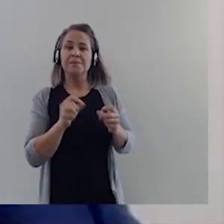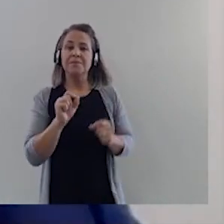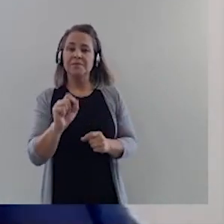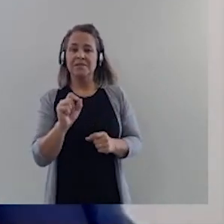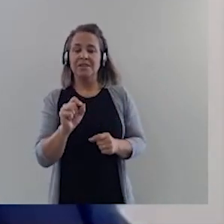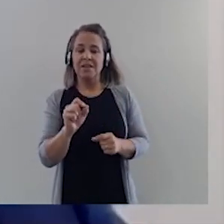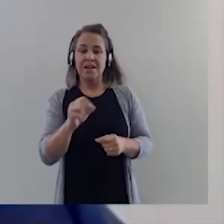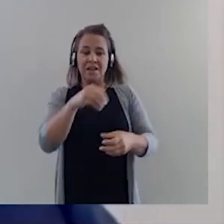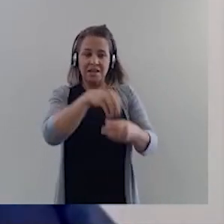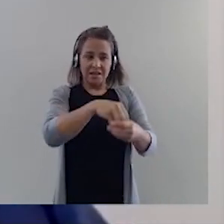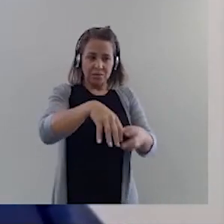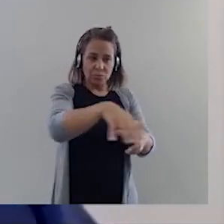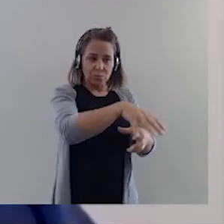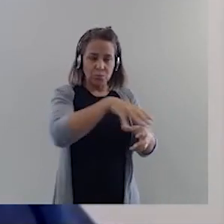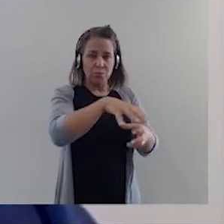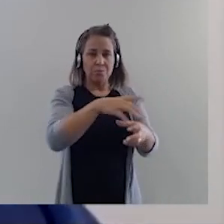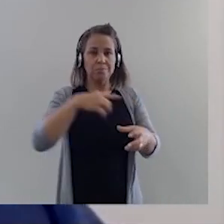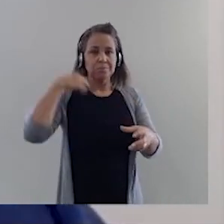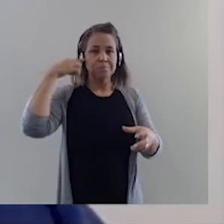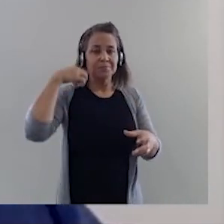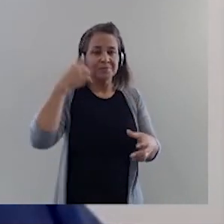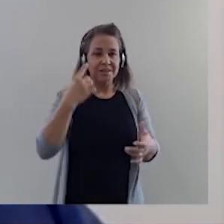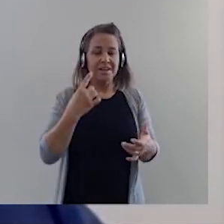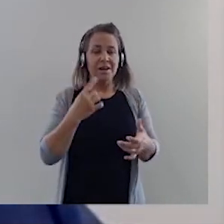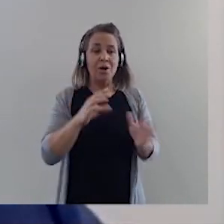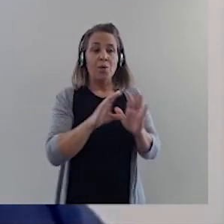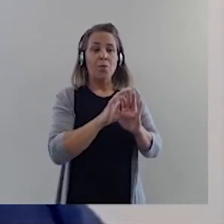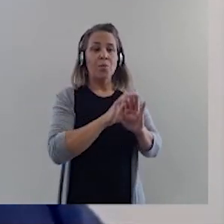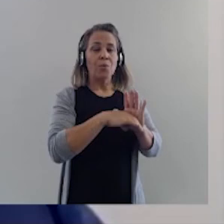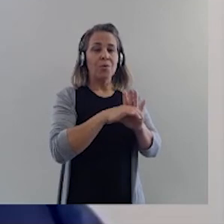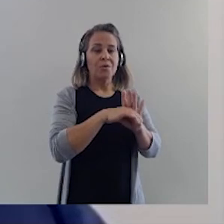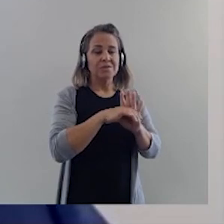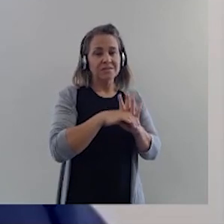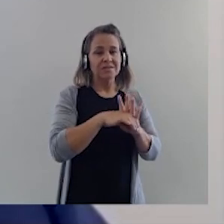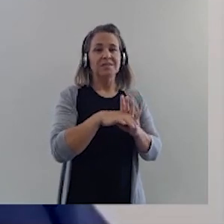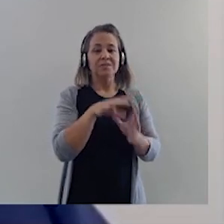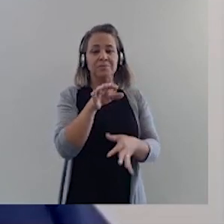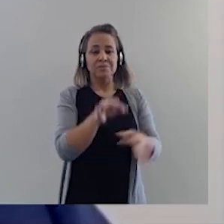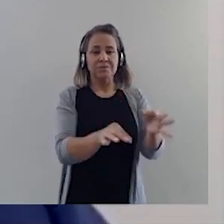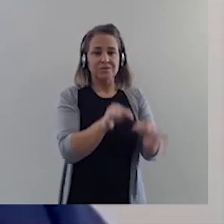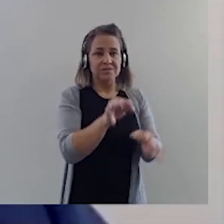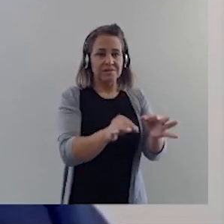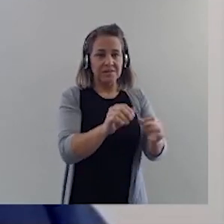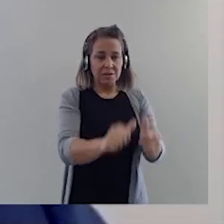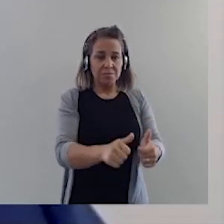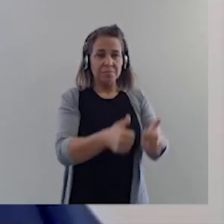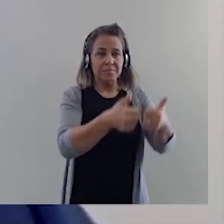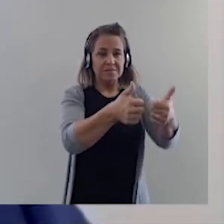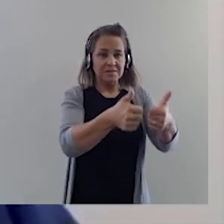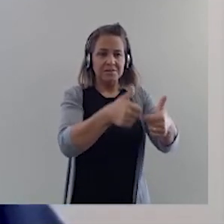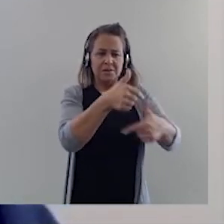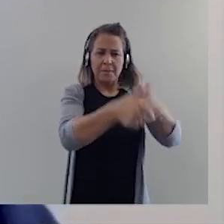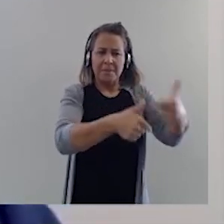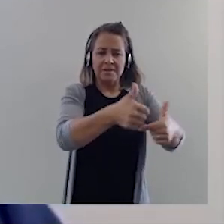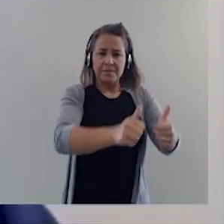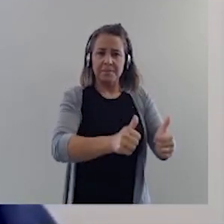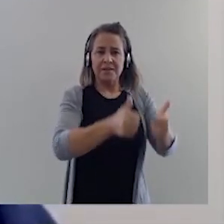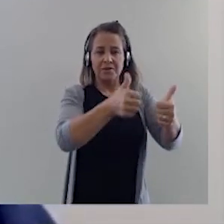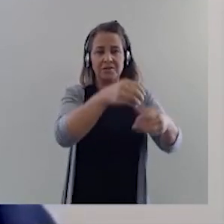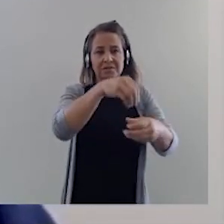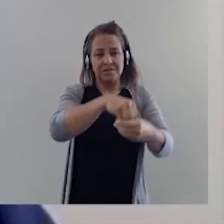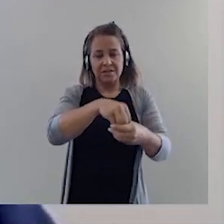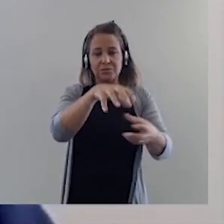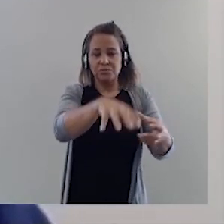que entre os advogados, esse conceito de o judiciário desempenhar o melhor papel dentro